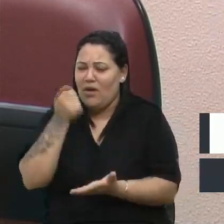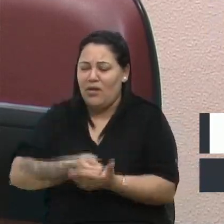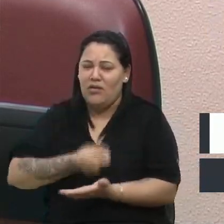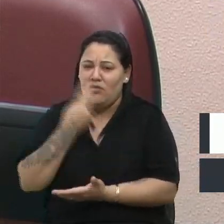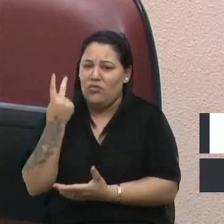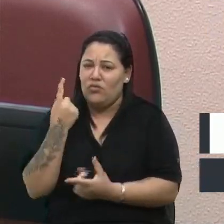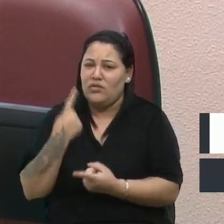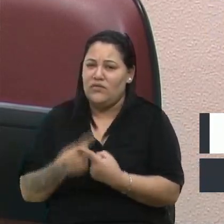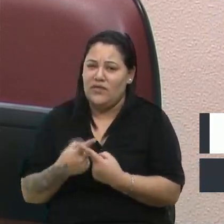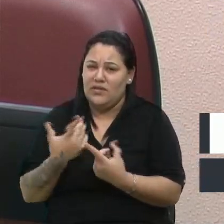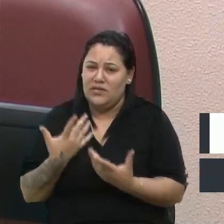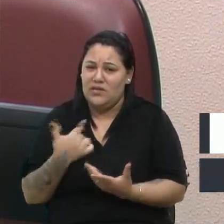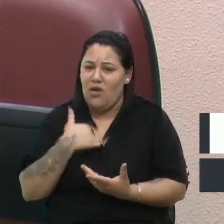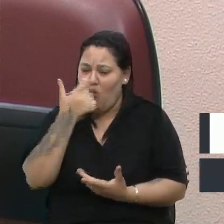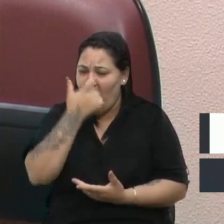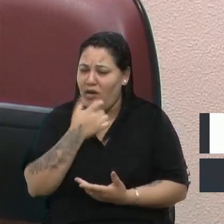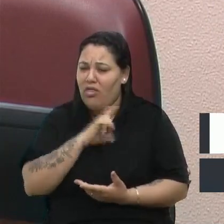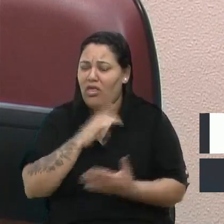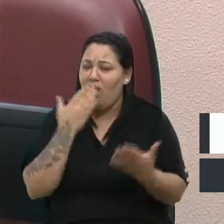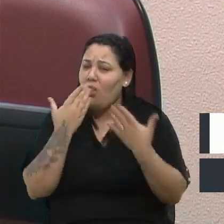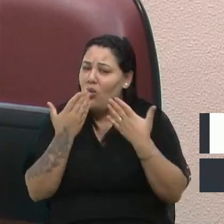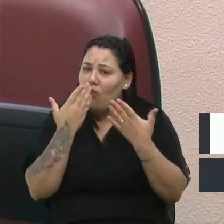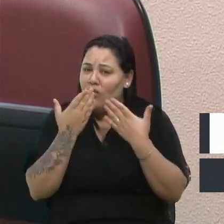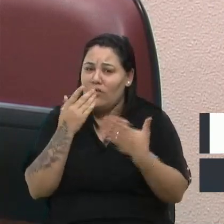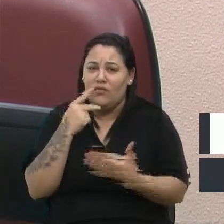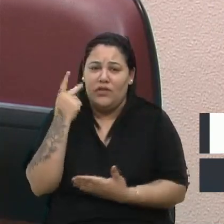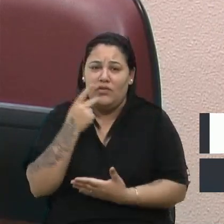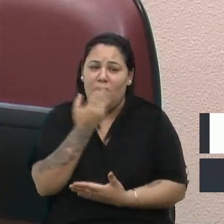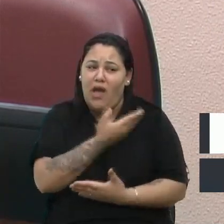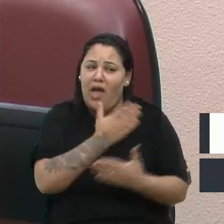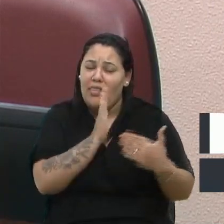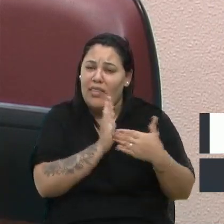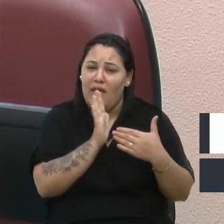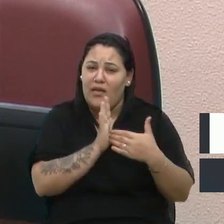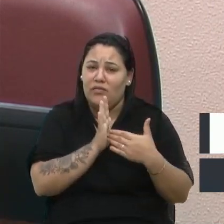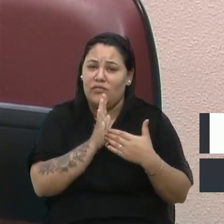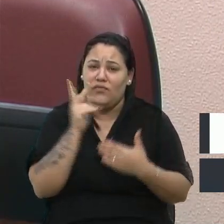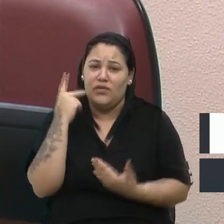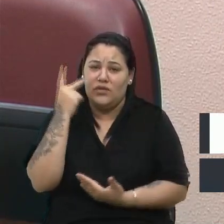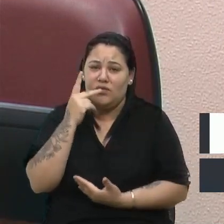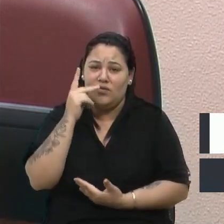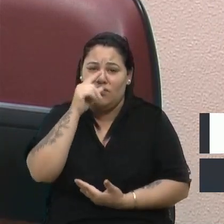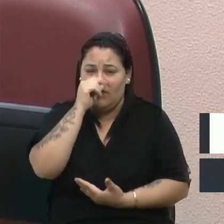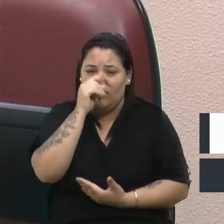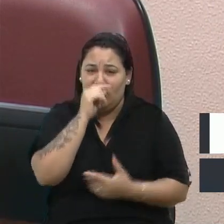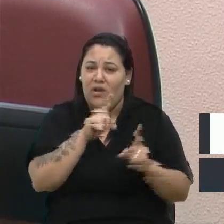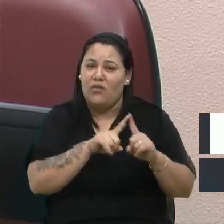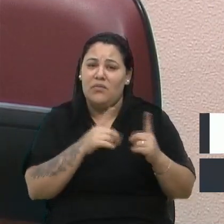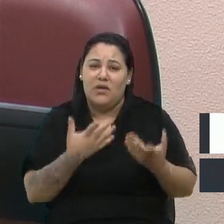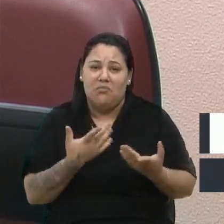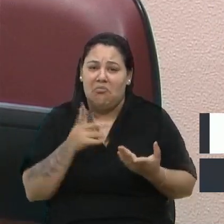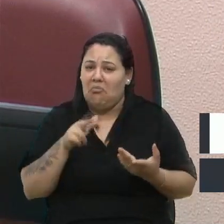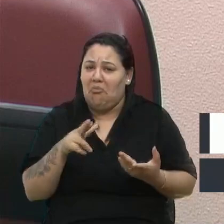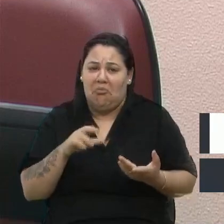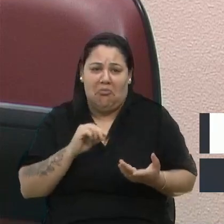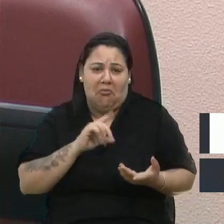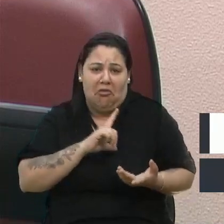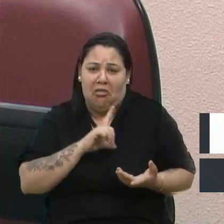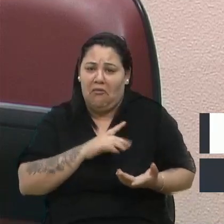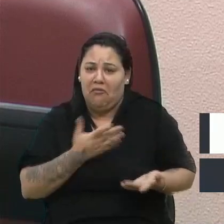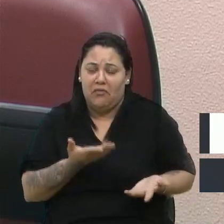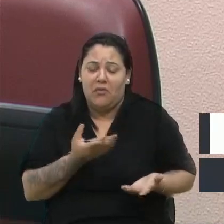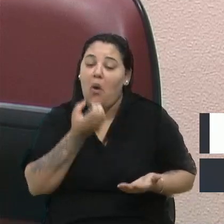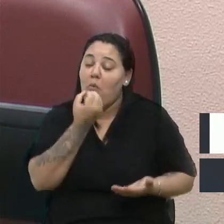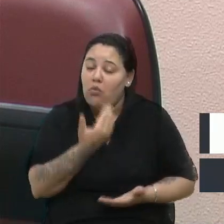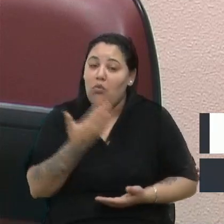uma dúvida, né, talvez, dos vereadores, até do vereador Fantinel. Isso nunca existiu, pelo menos. Então, é bom